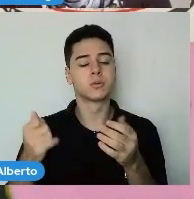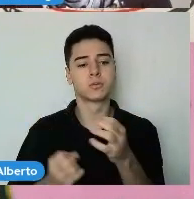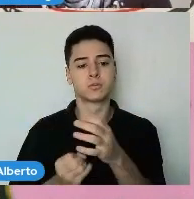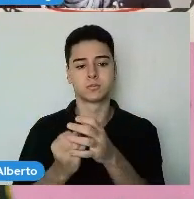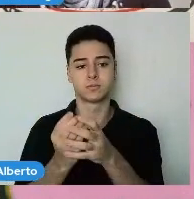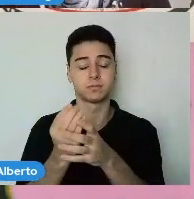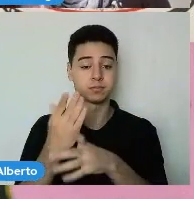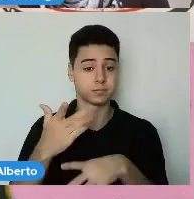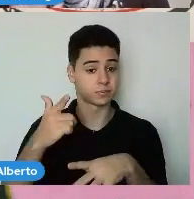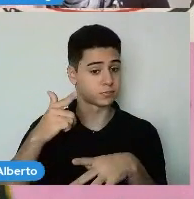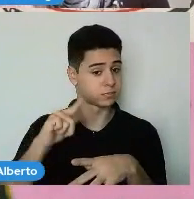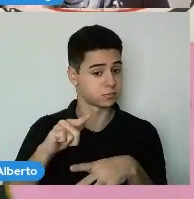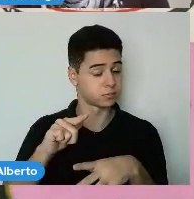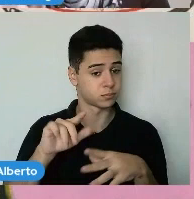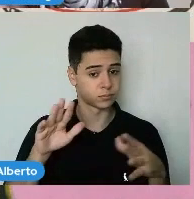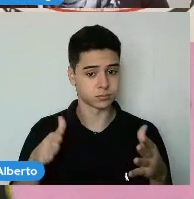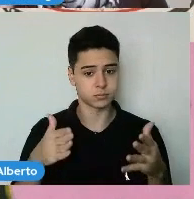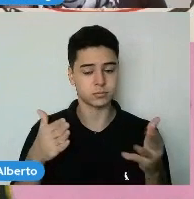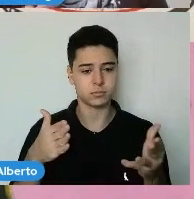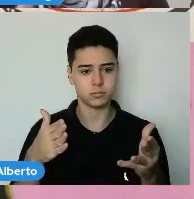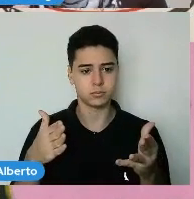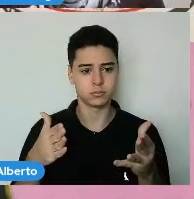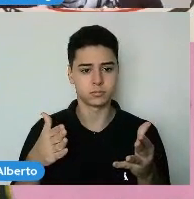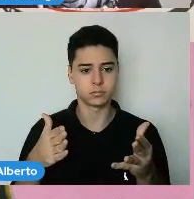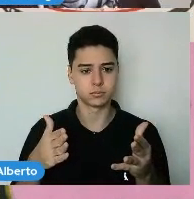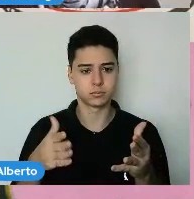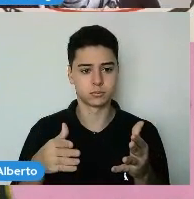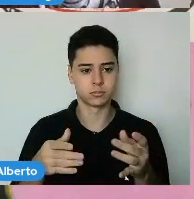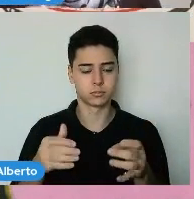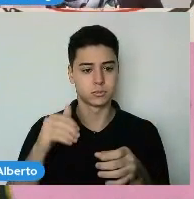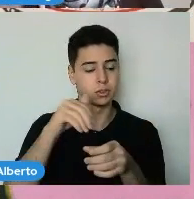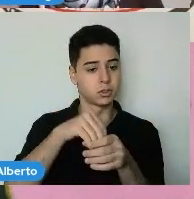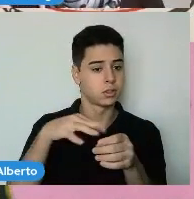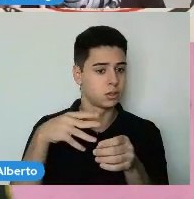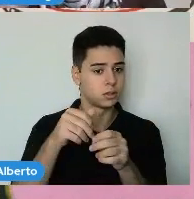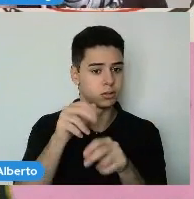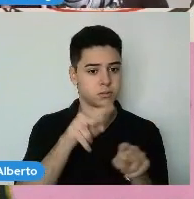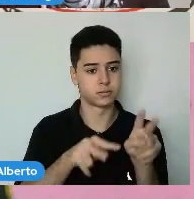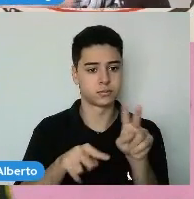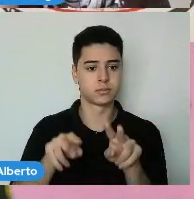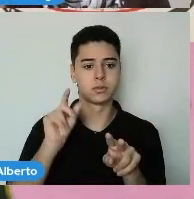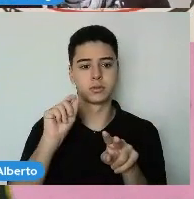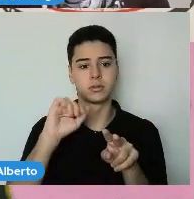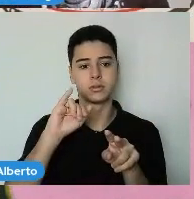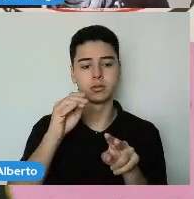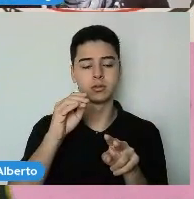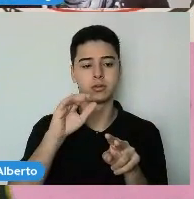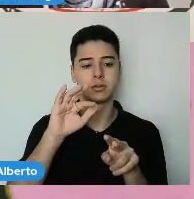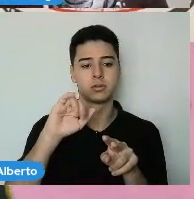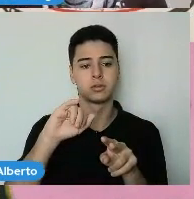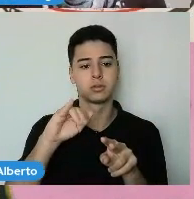né, e o seu pioneiro aí dentro do grupo Fluxus é o Geoffrey Bayes,